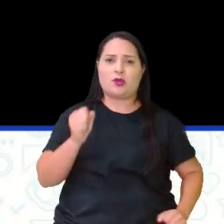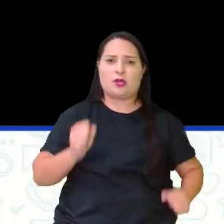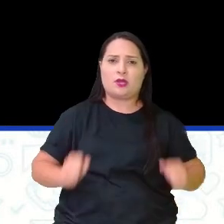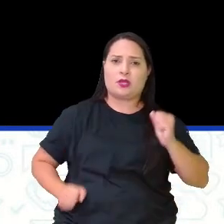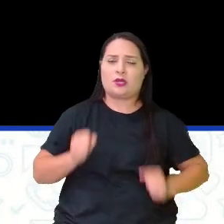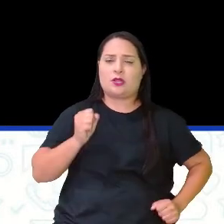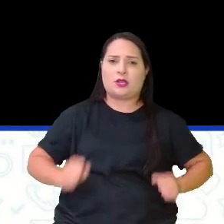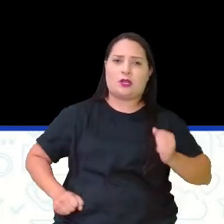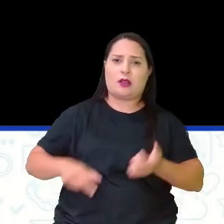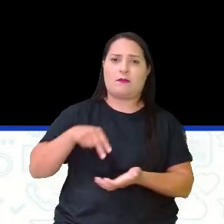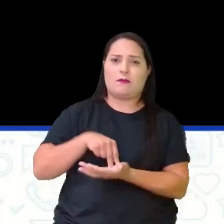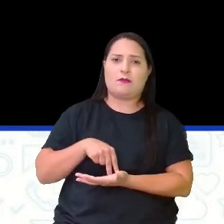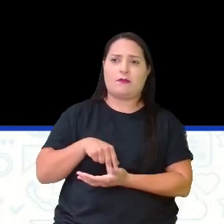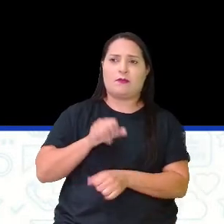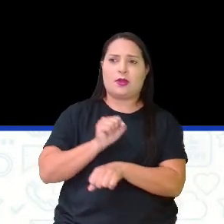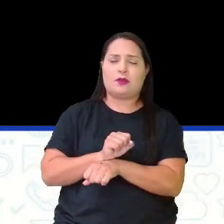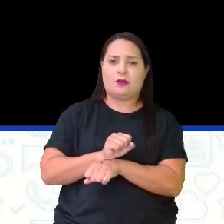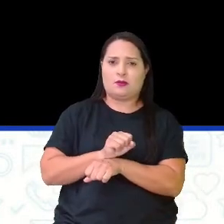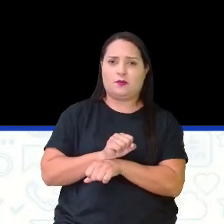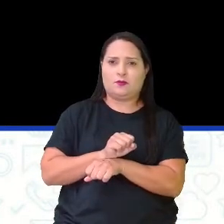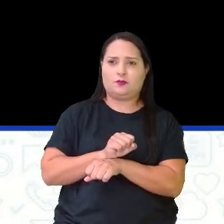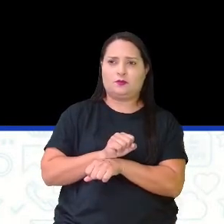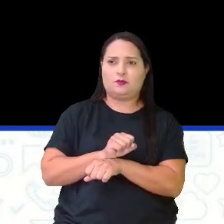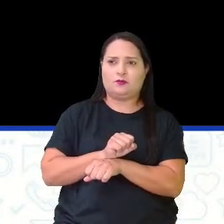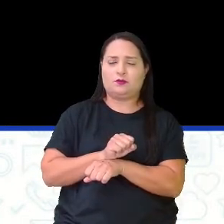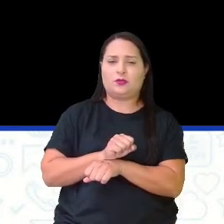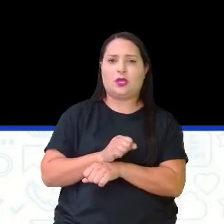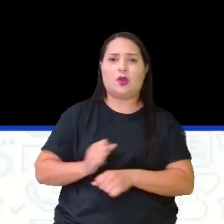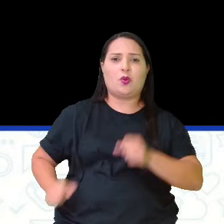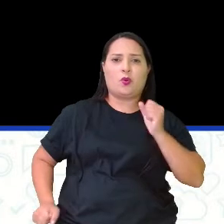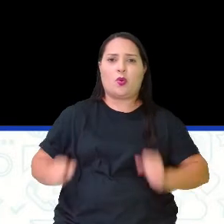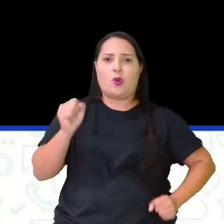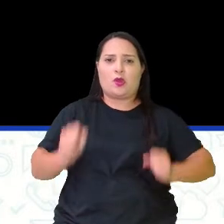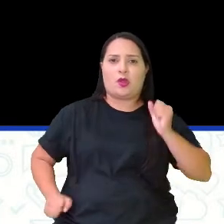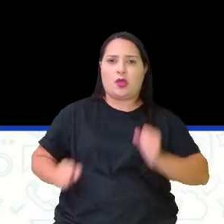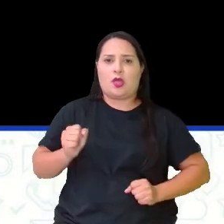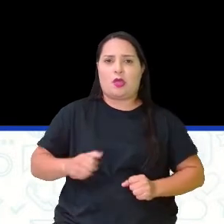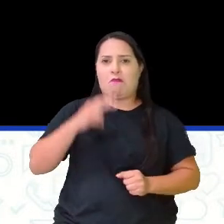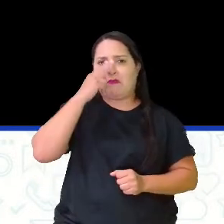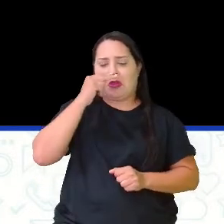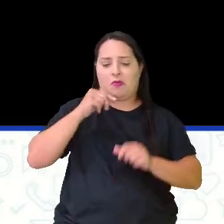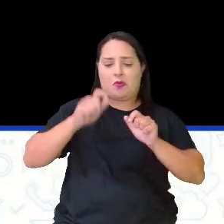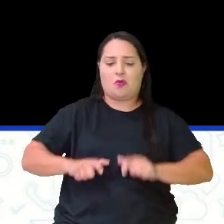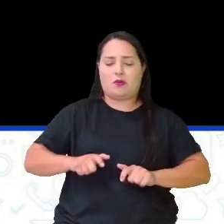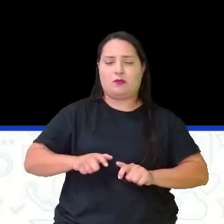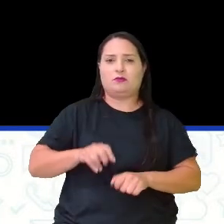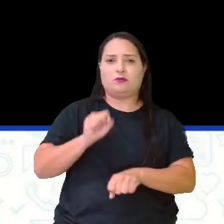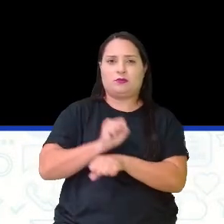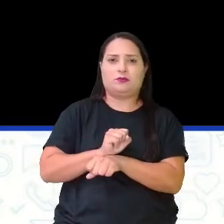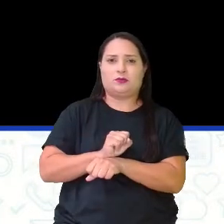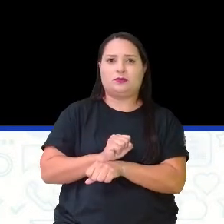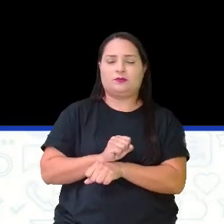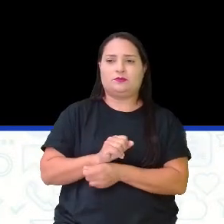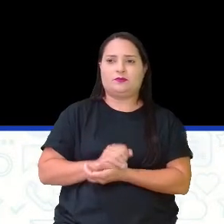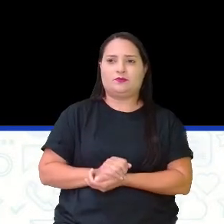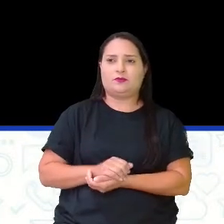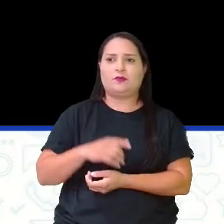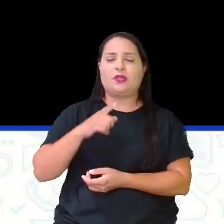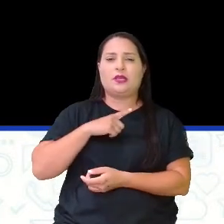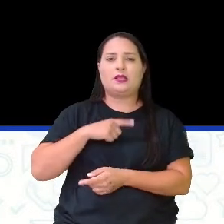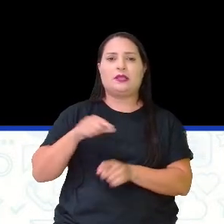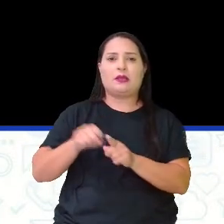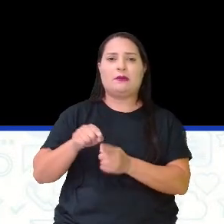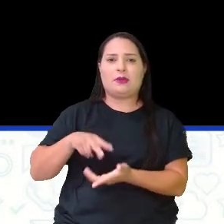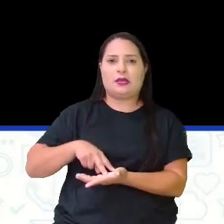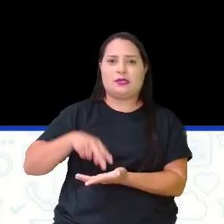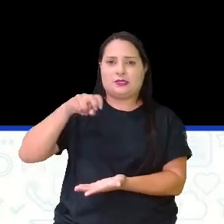estacionado, ou seja, parado. É correr no lugar. Então, temos aí o salto com o bambolê,